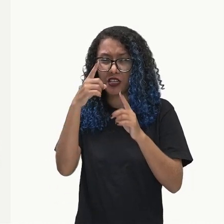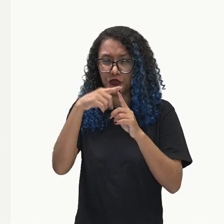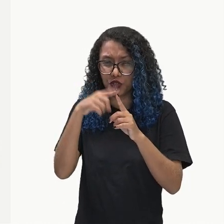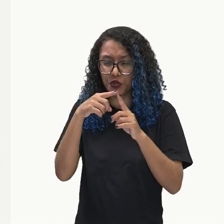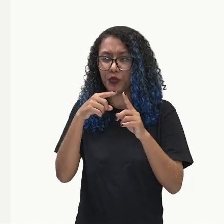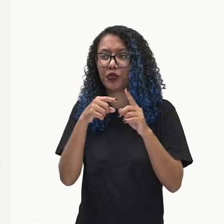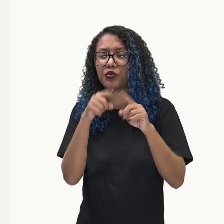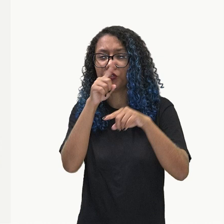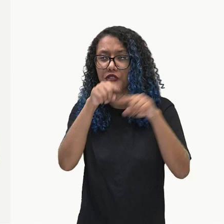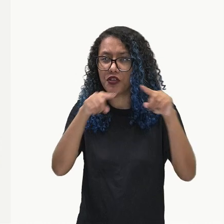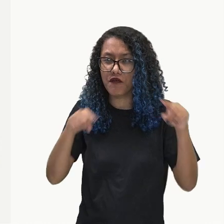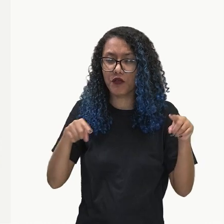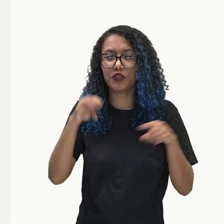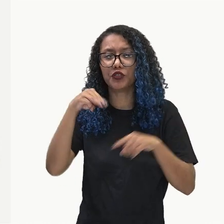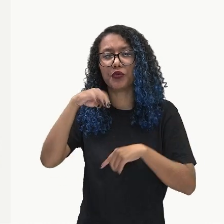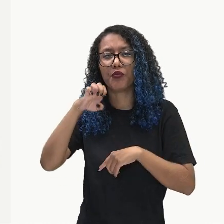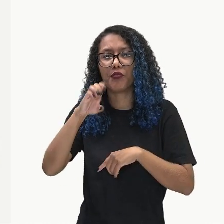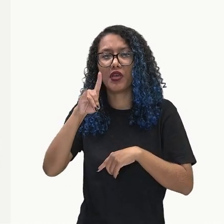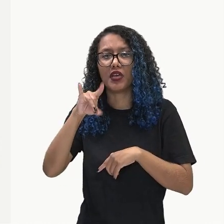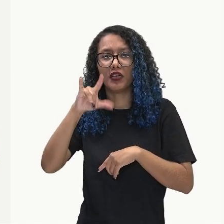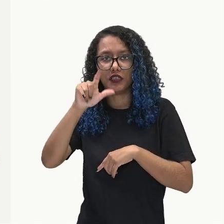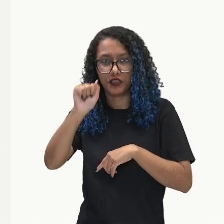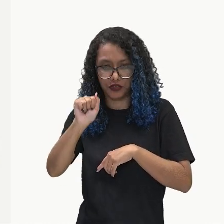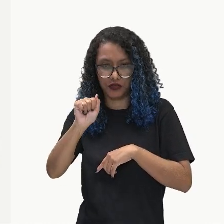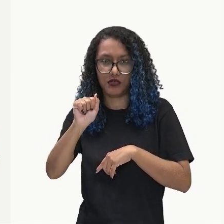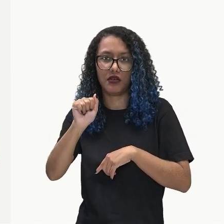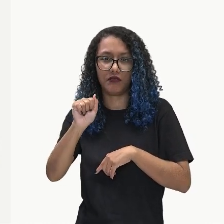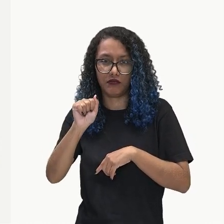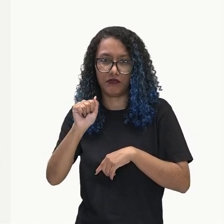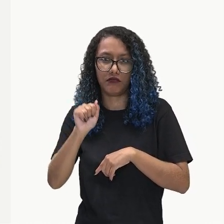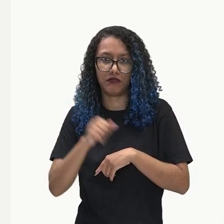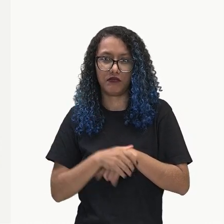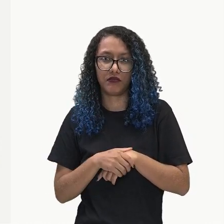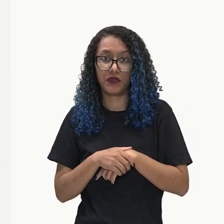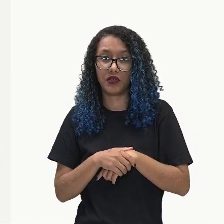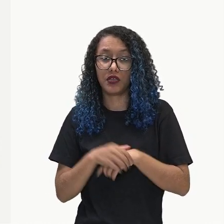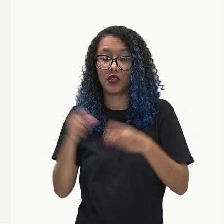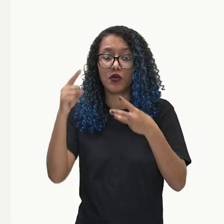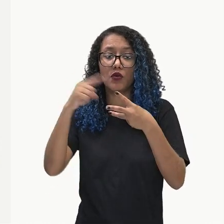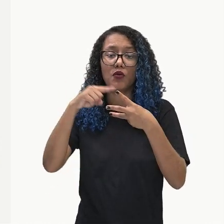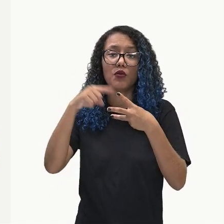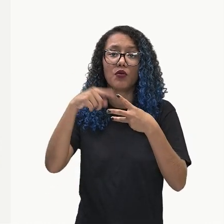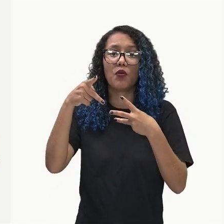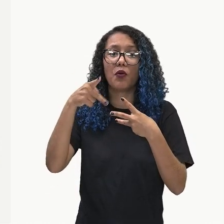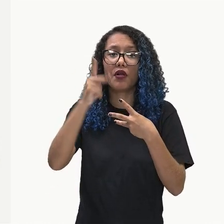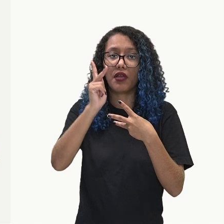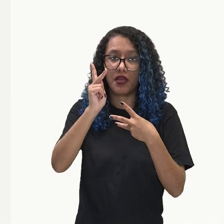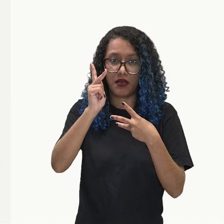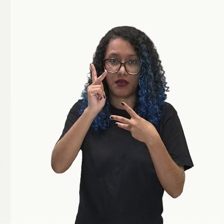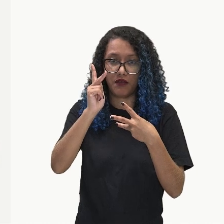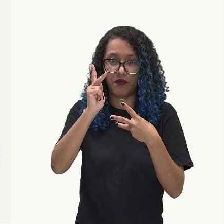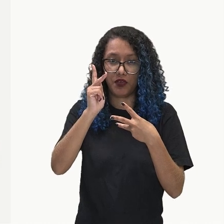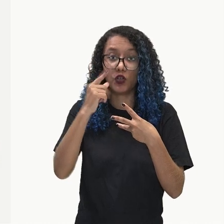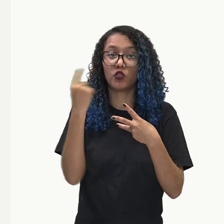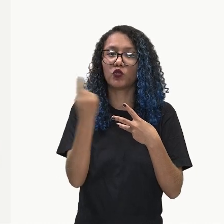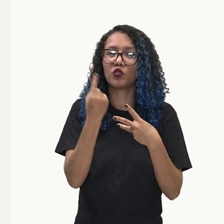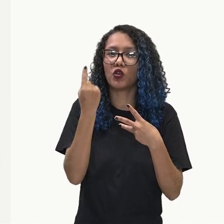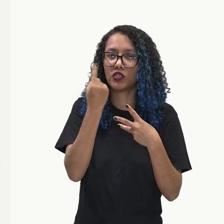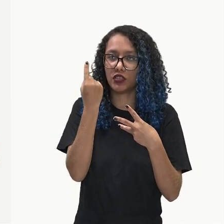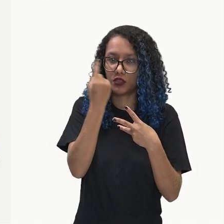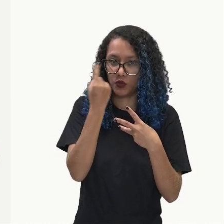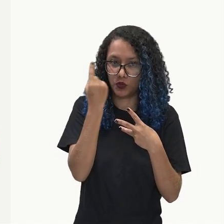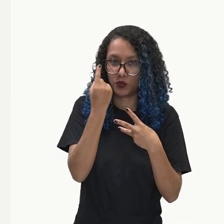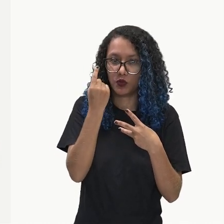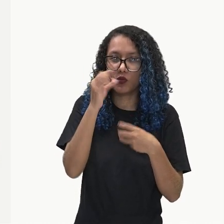o Kelvin, que está aqui representado pela letrinha sem o grau do